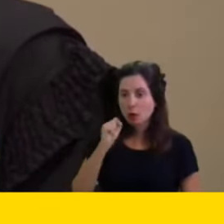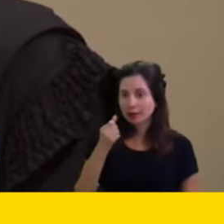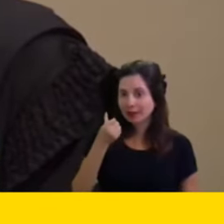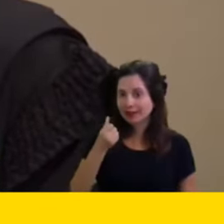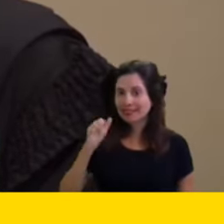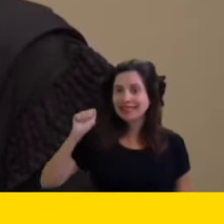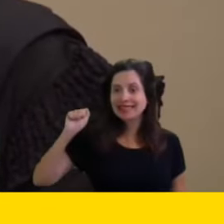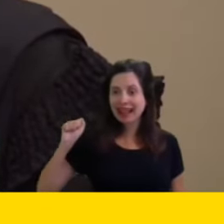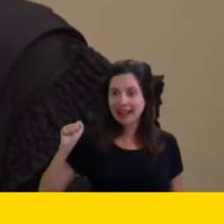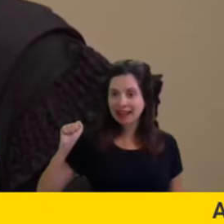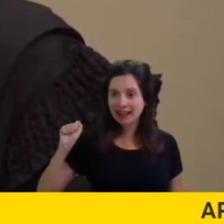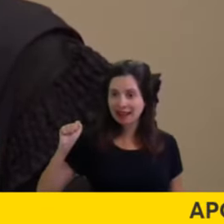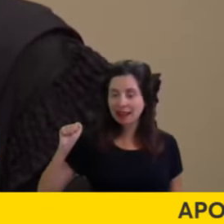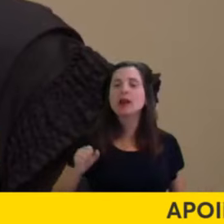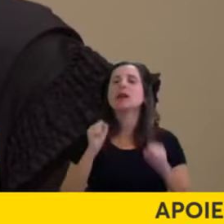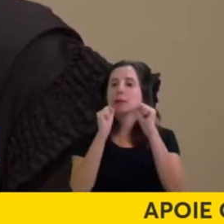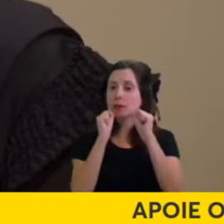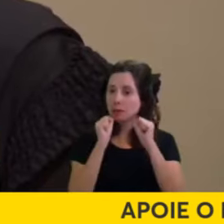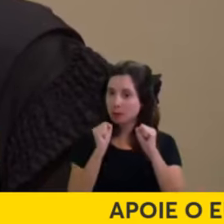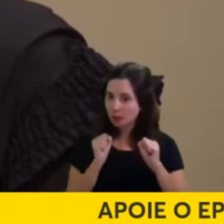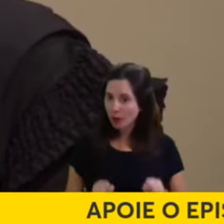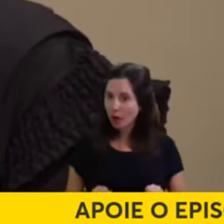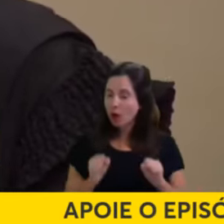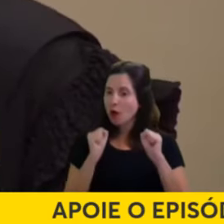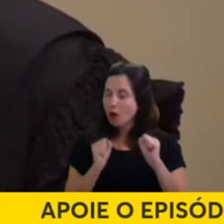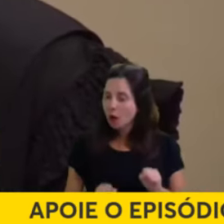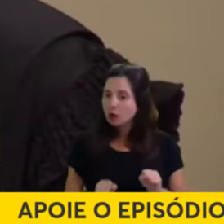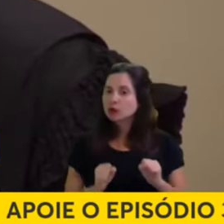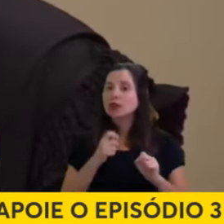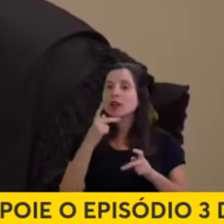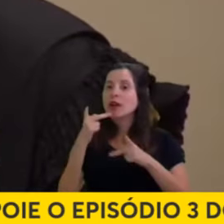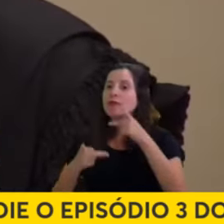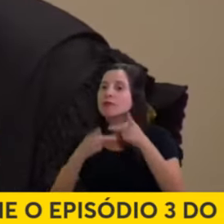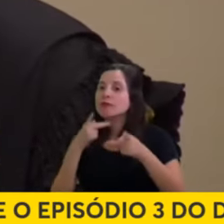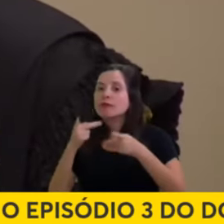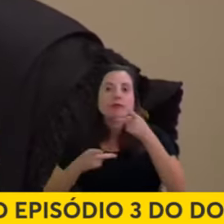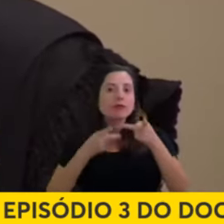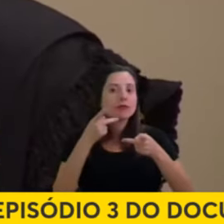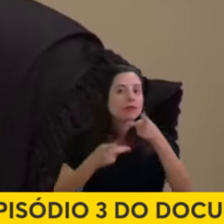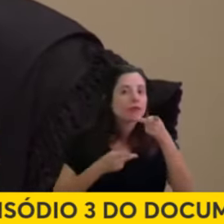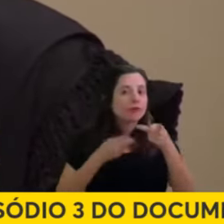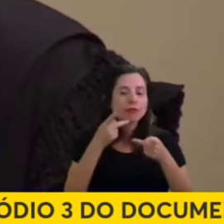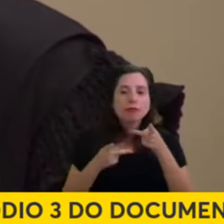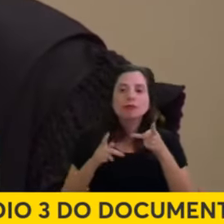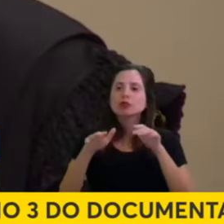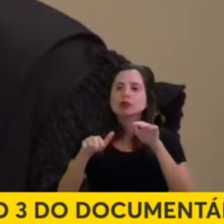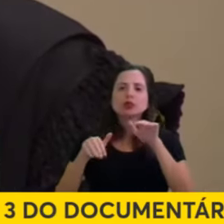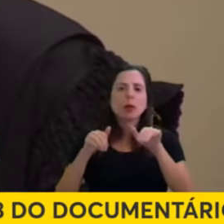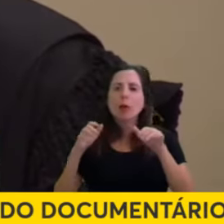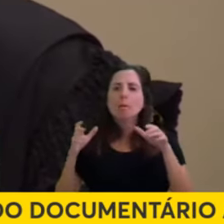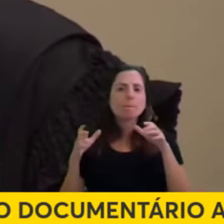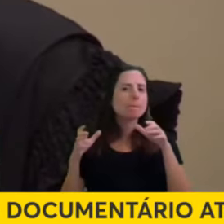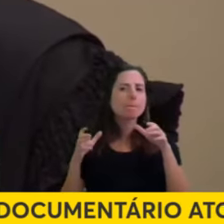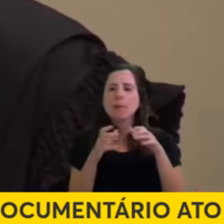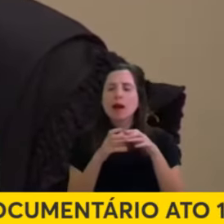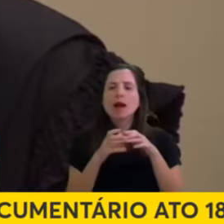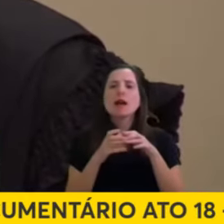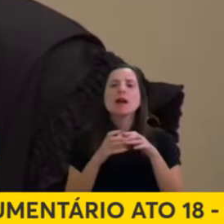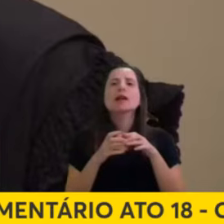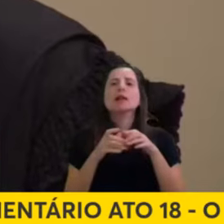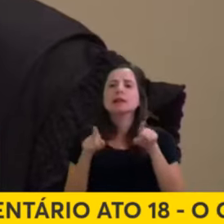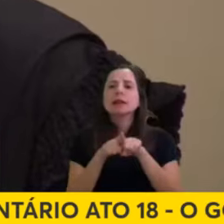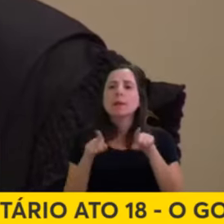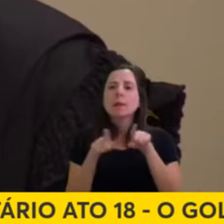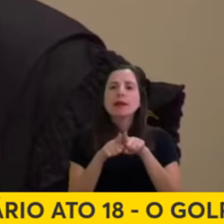a pode ser extraída do contexto em que as falas foram preferidas do chamado conjunto da obra bem assim da semelhança entre o ato